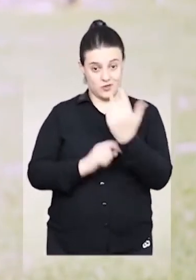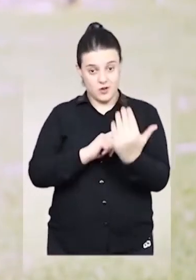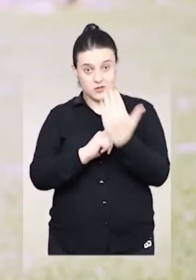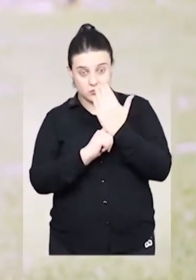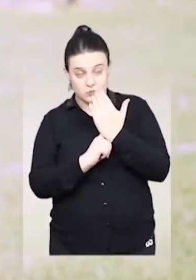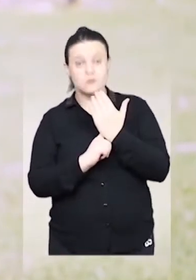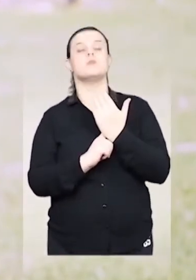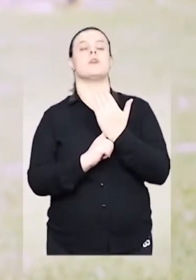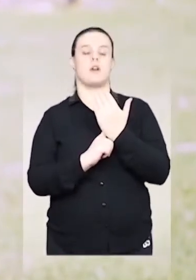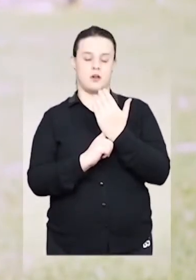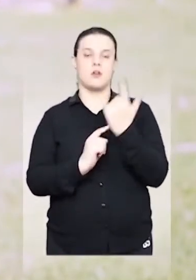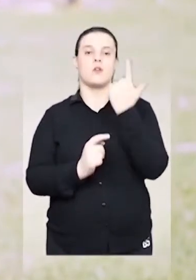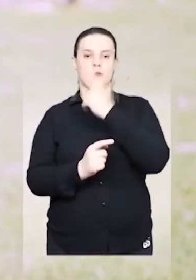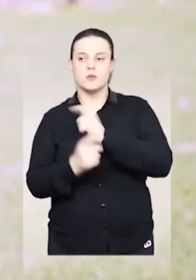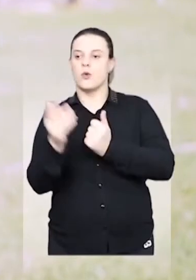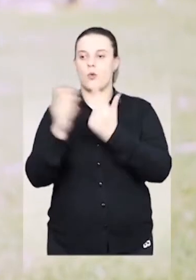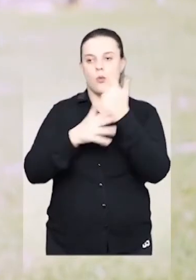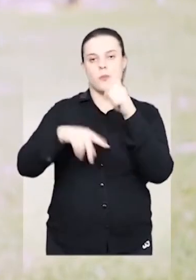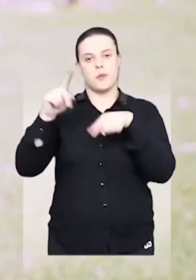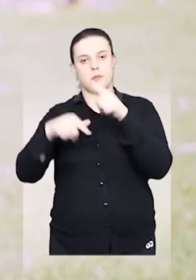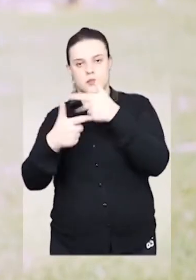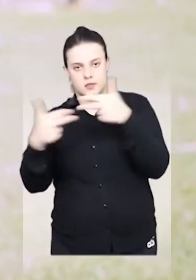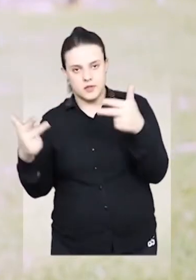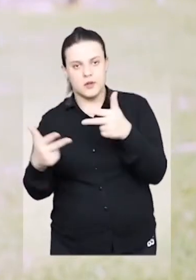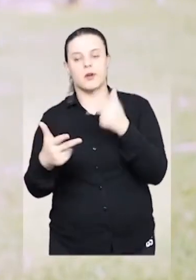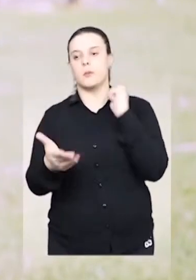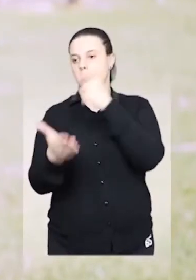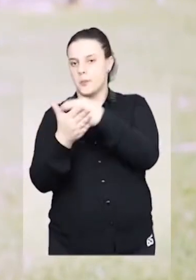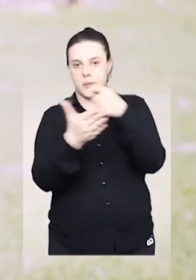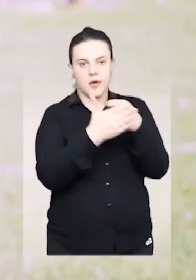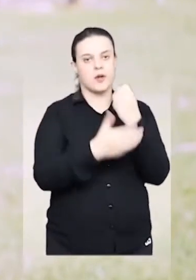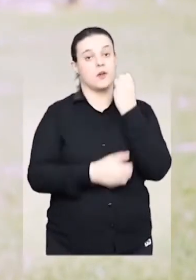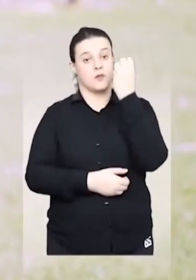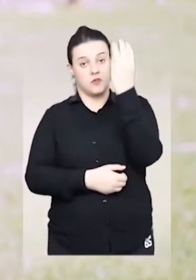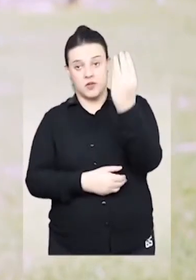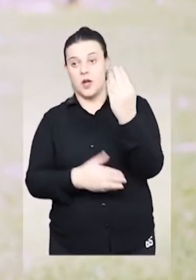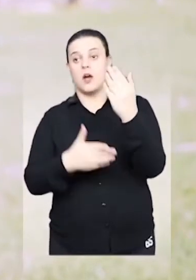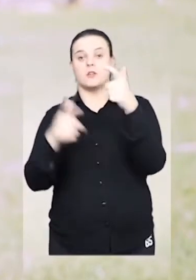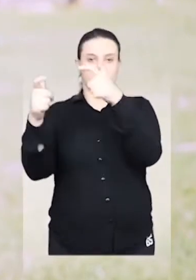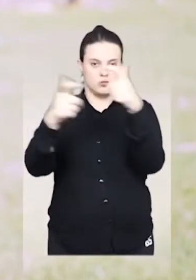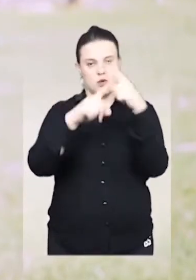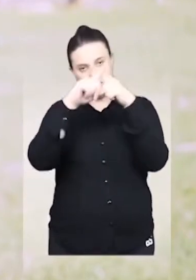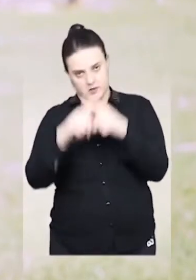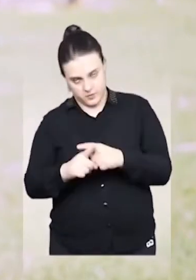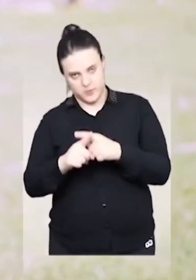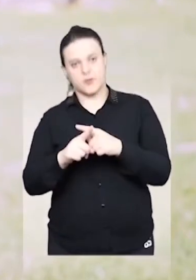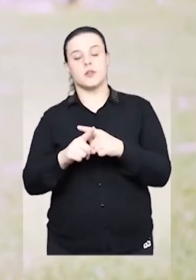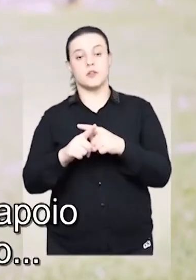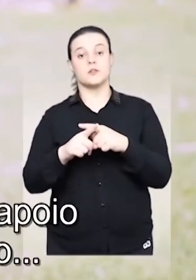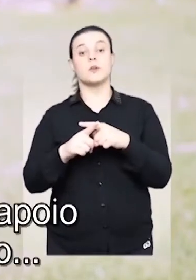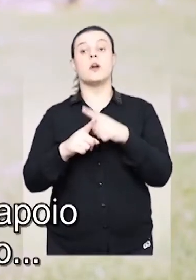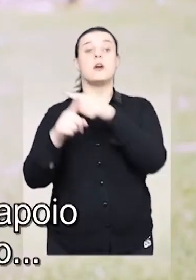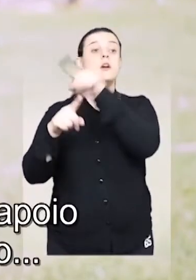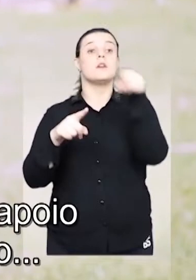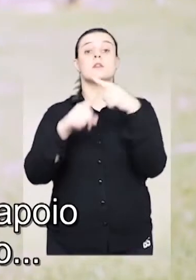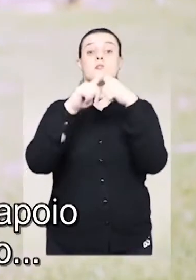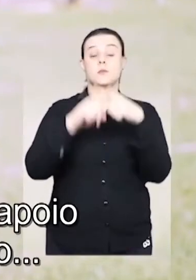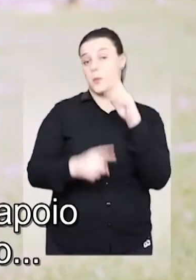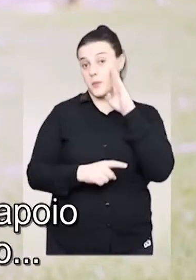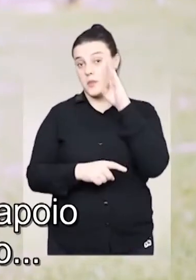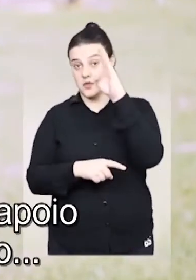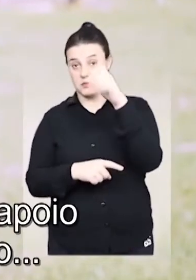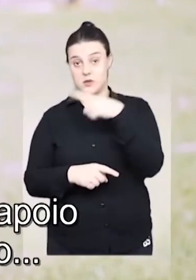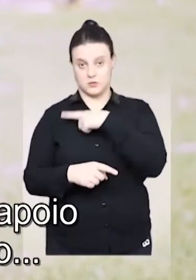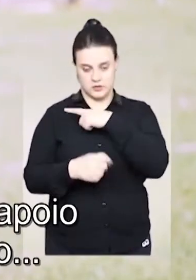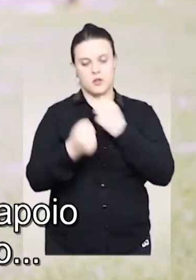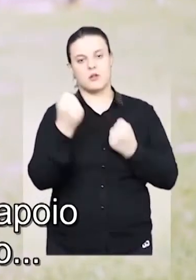que possibilita compra de material, pagar algumas viagens para determinados campeonatos. Esses campeonatos principais,